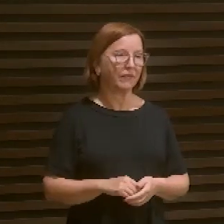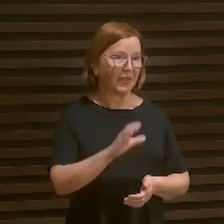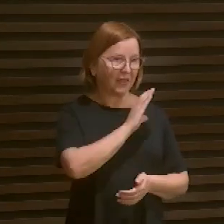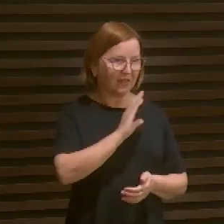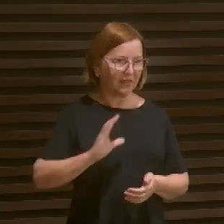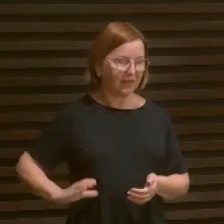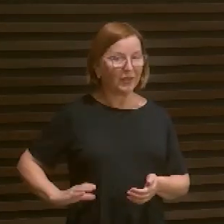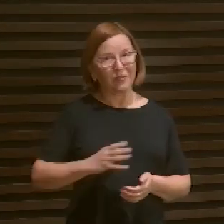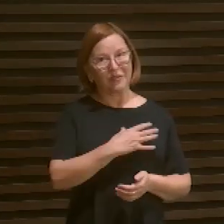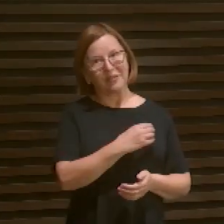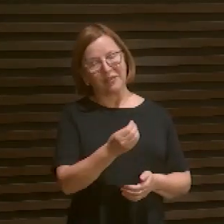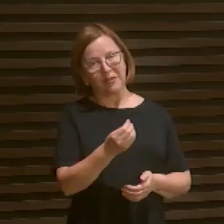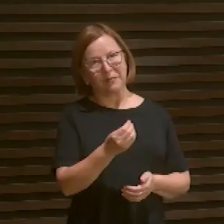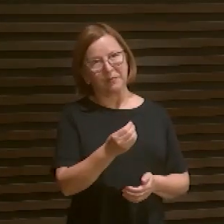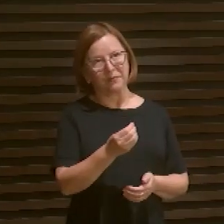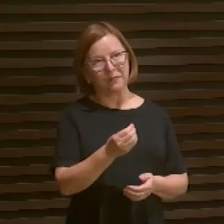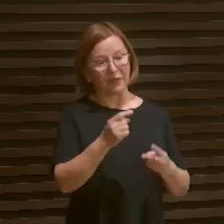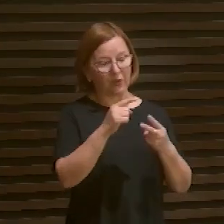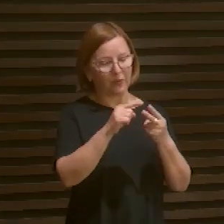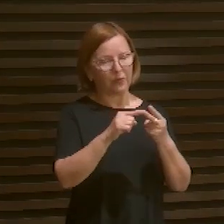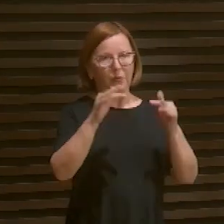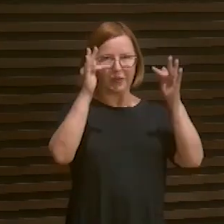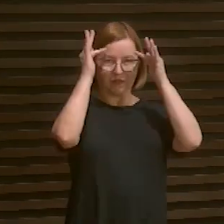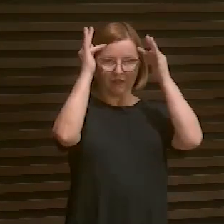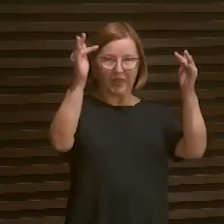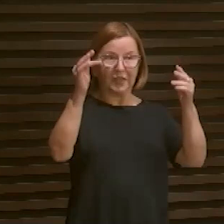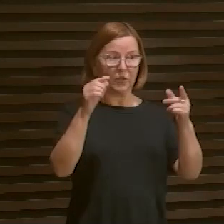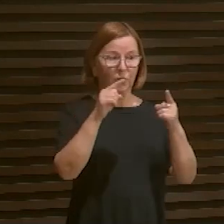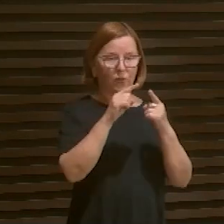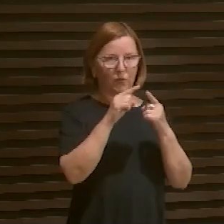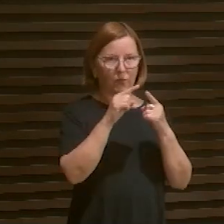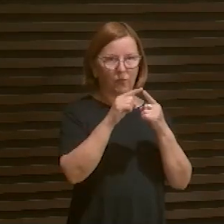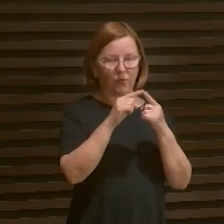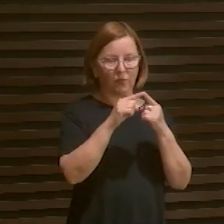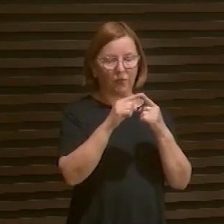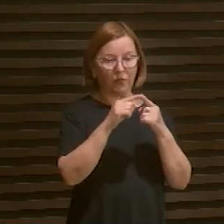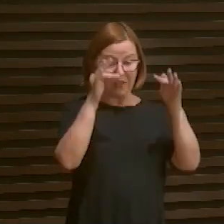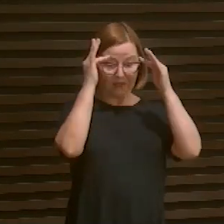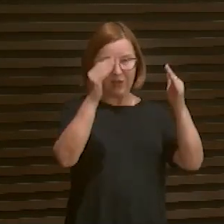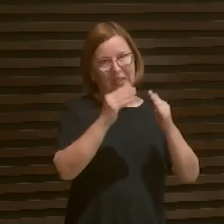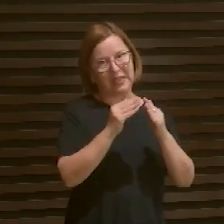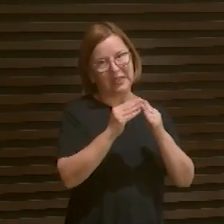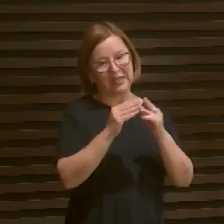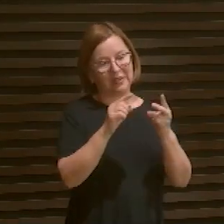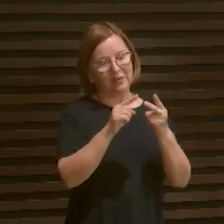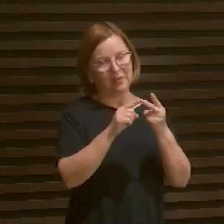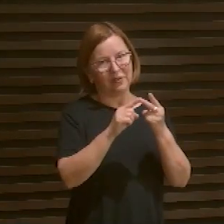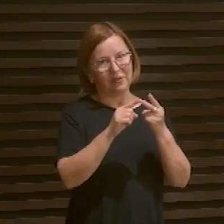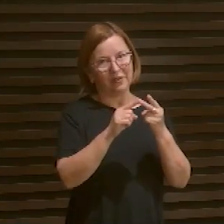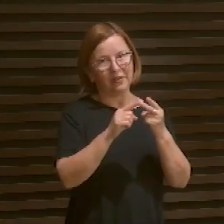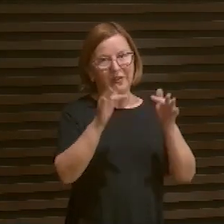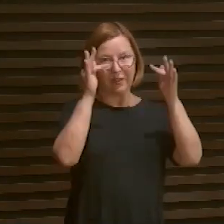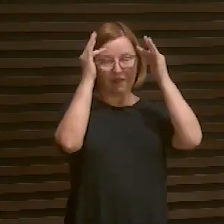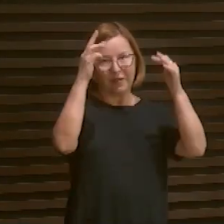filho. Os dois são fiéis, um é fiel à casa, o outro é fiel ao Senhor,